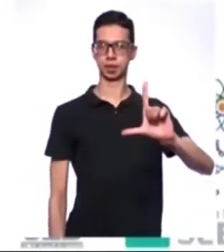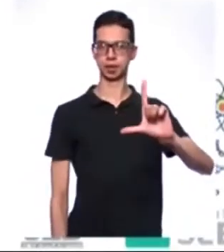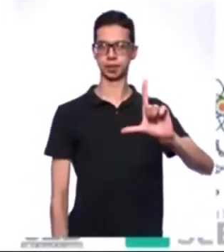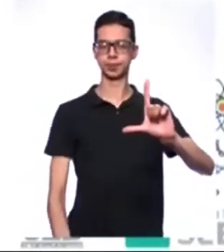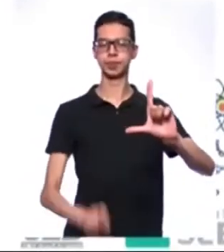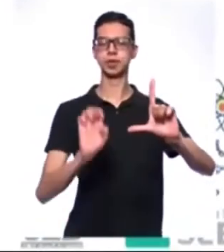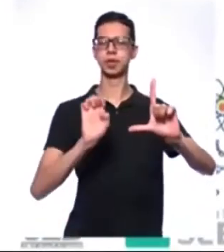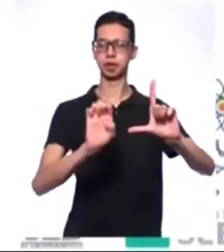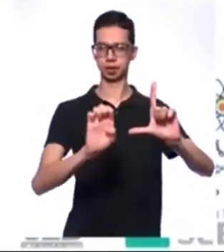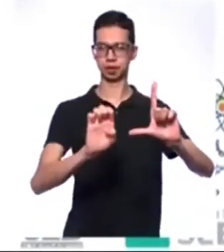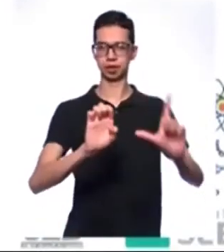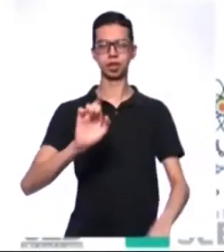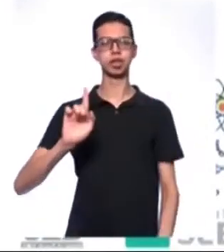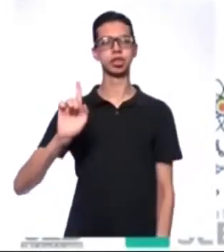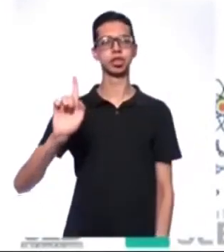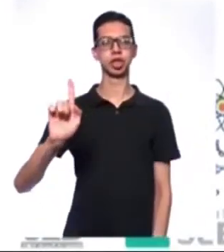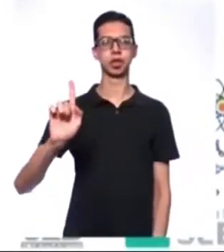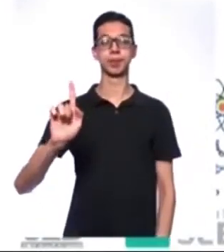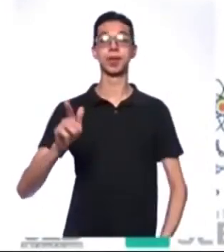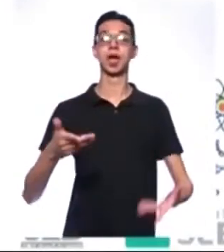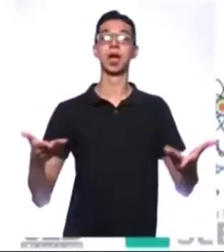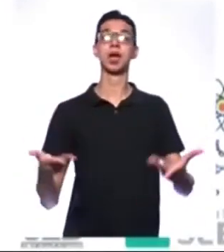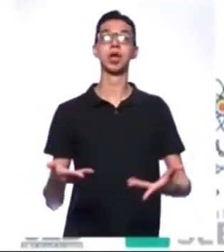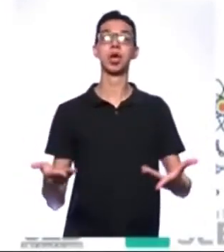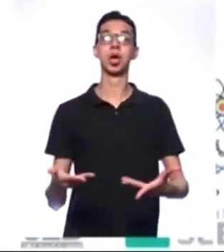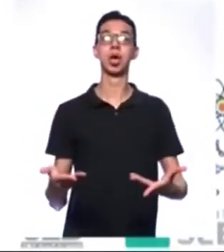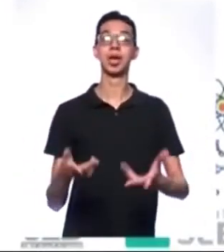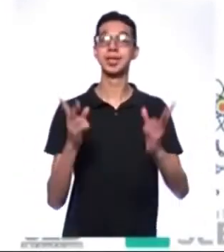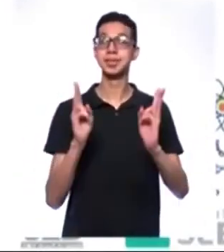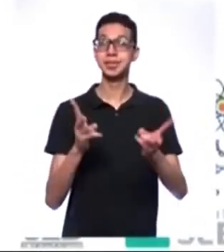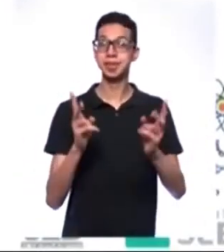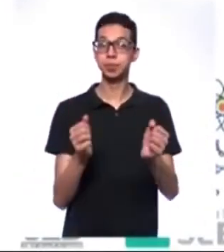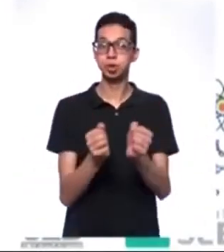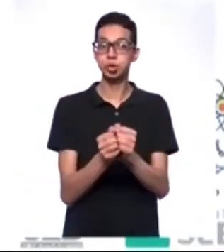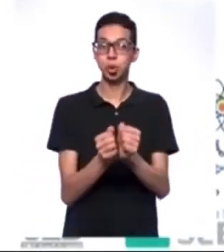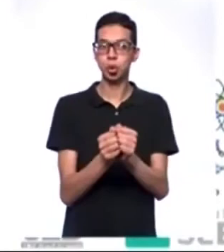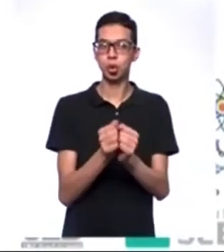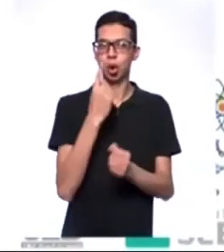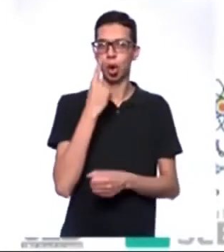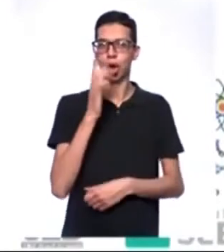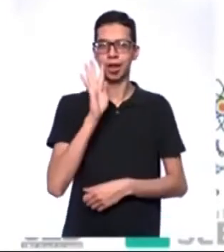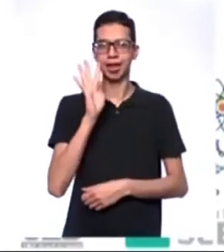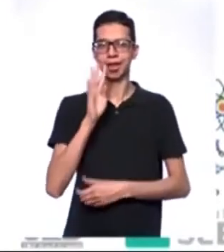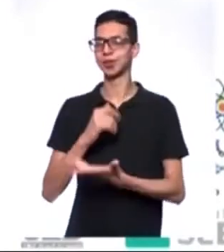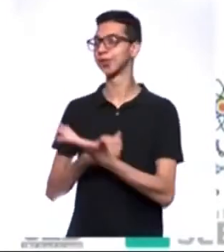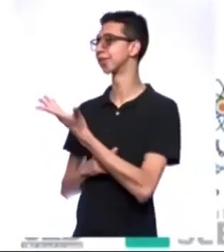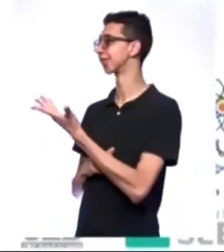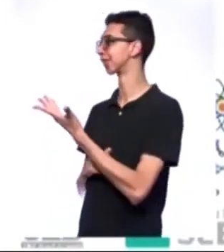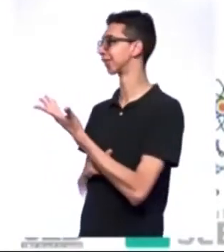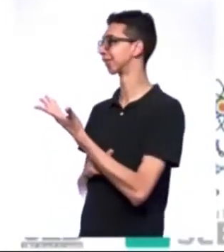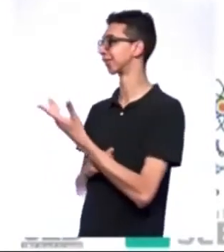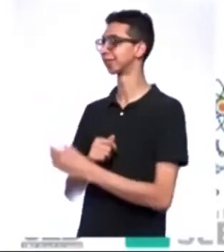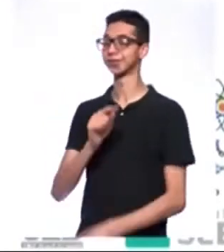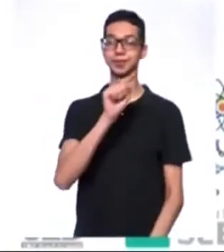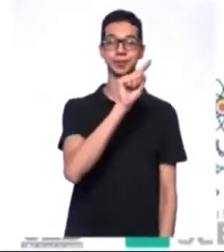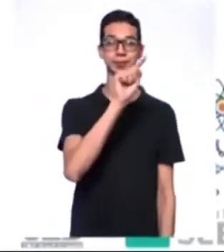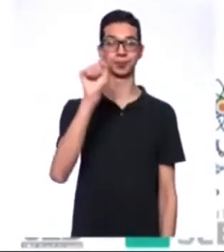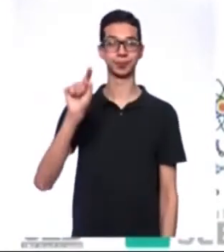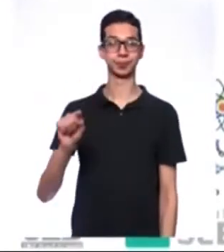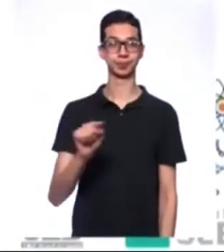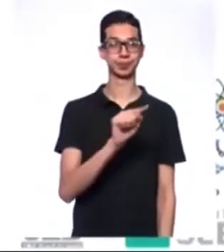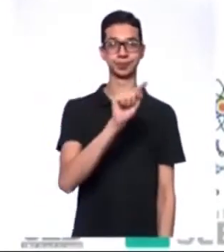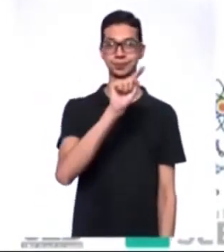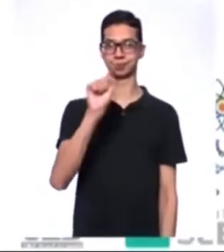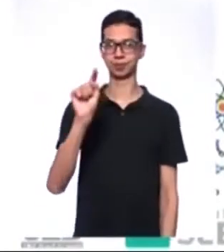l&z agora para que elas fiquem Sempre Juntas Olha que legal faz um retângulo em